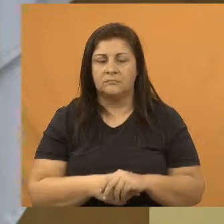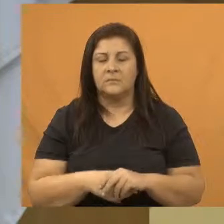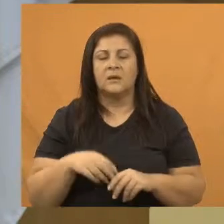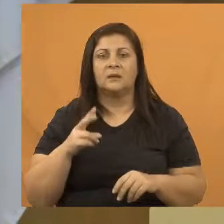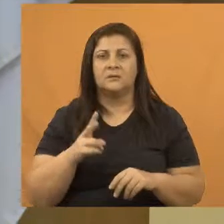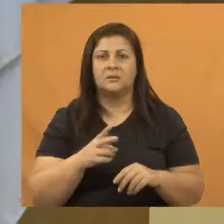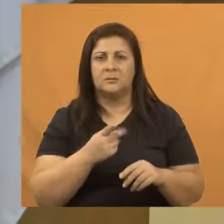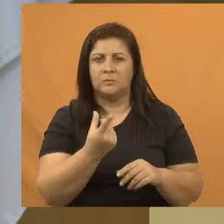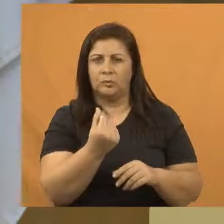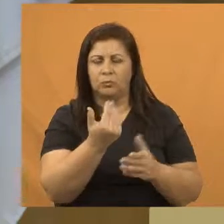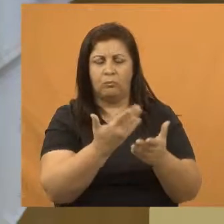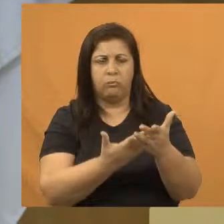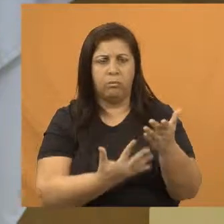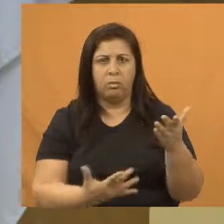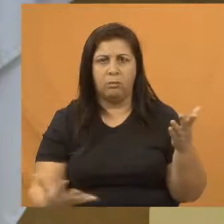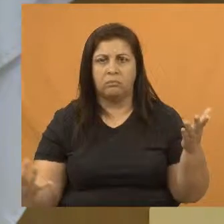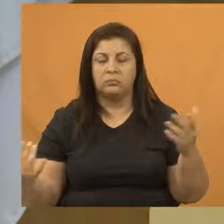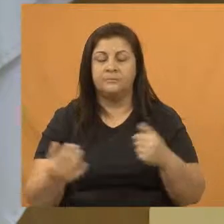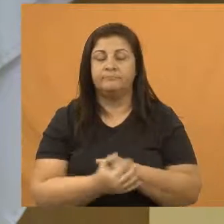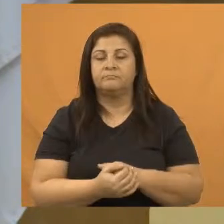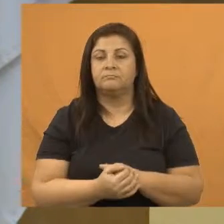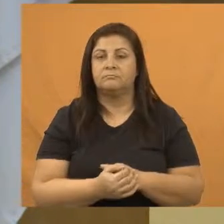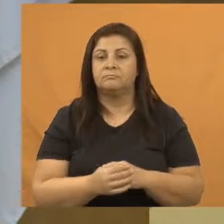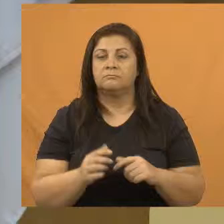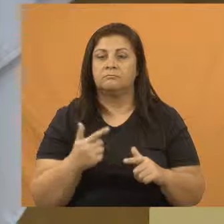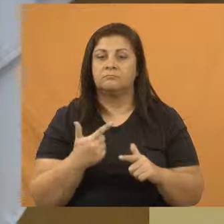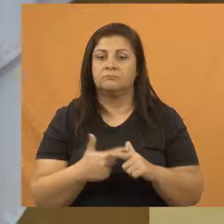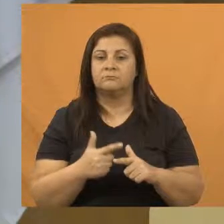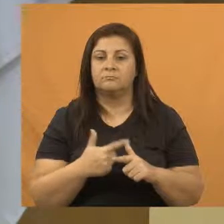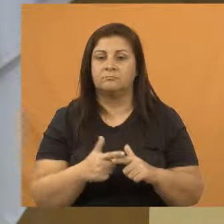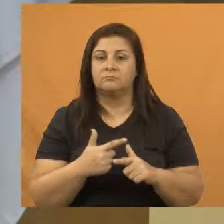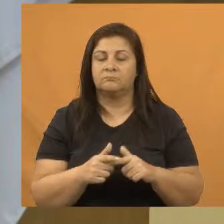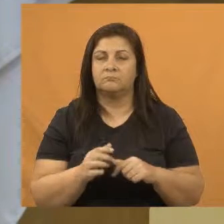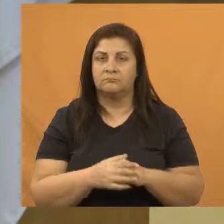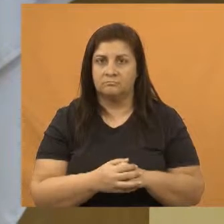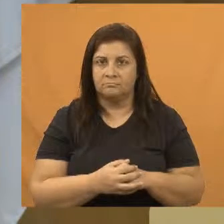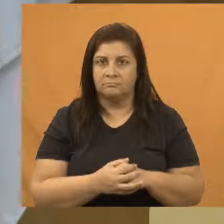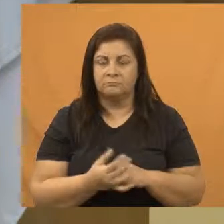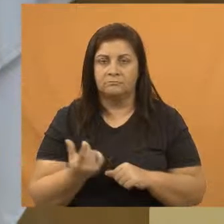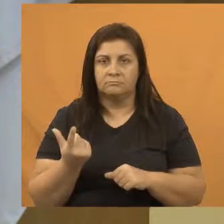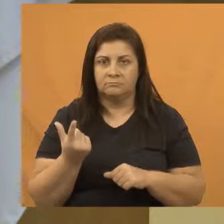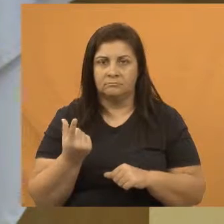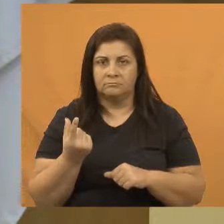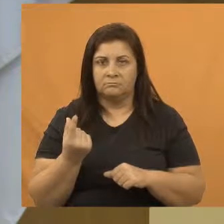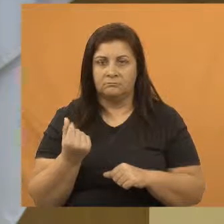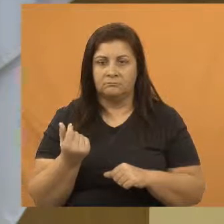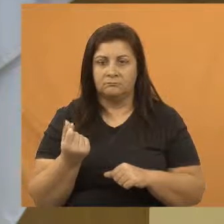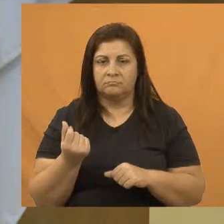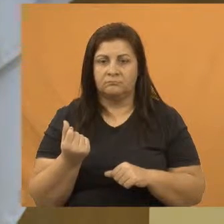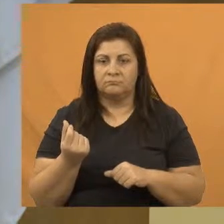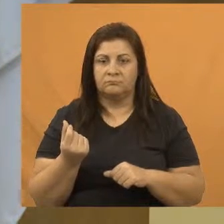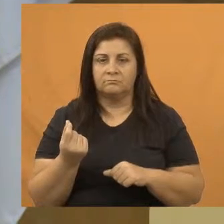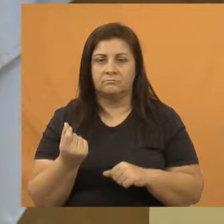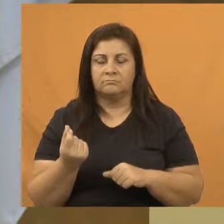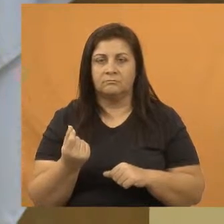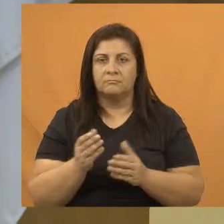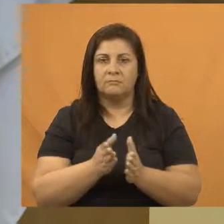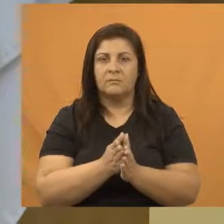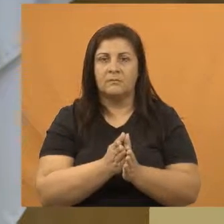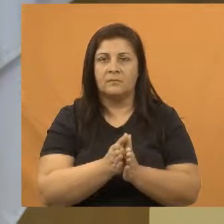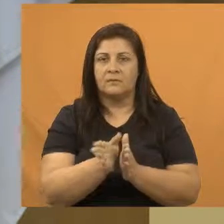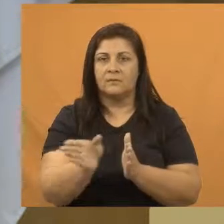dinheiro. O problema é que esse dinheiro tem sido